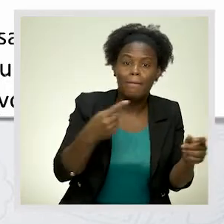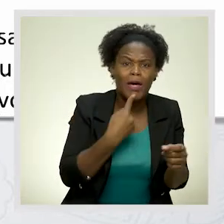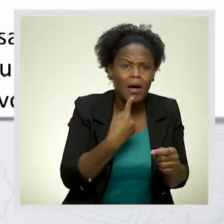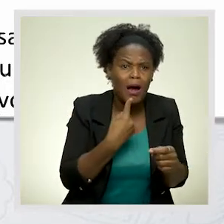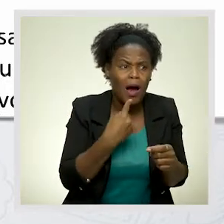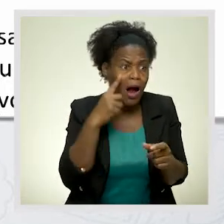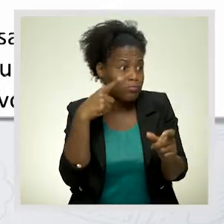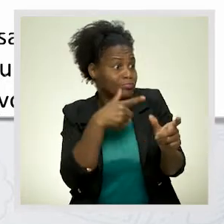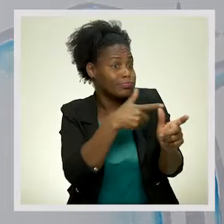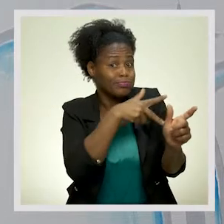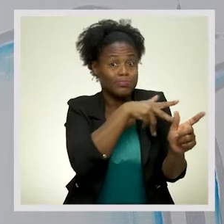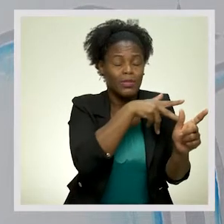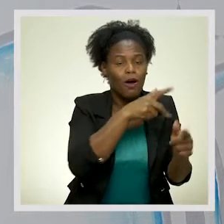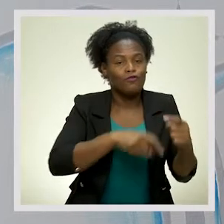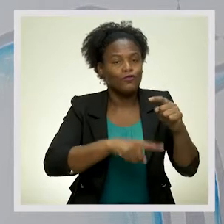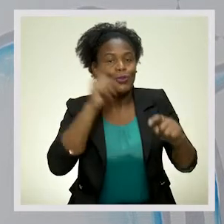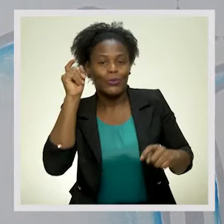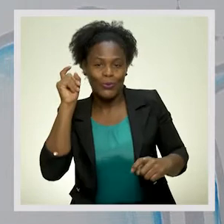fugiu. E então,